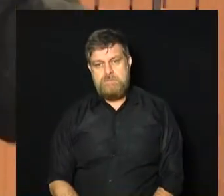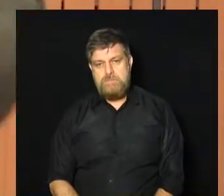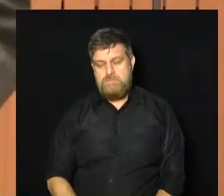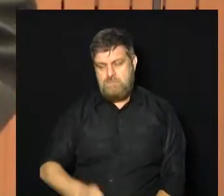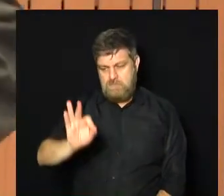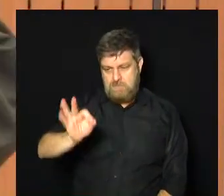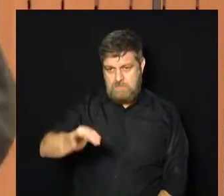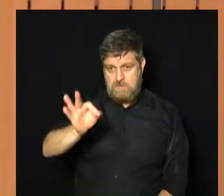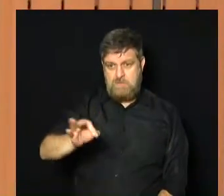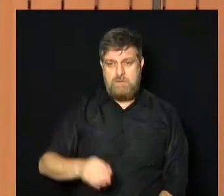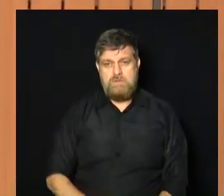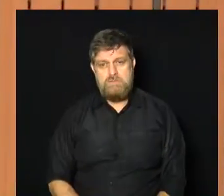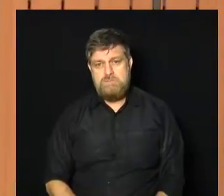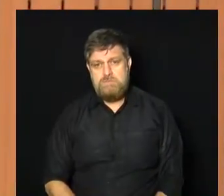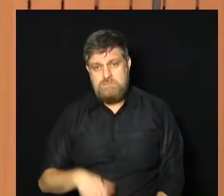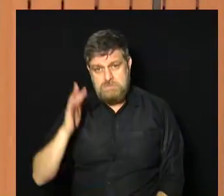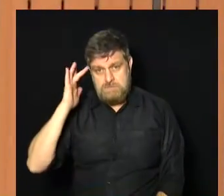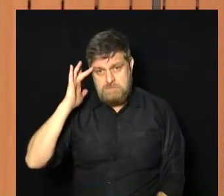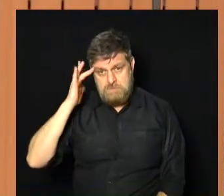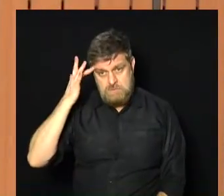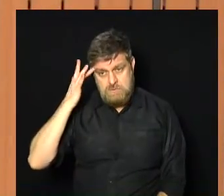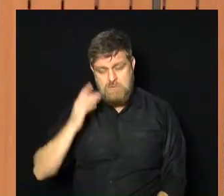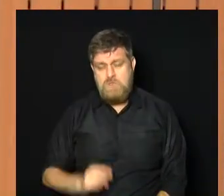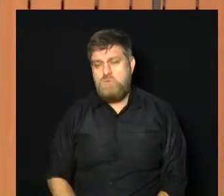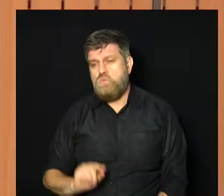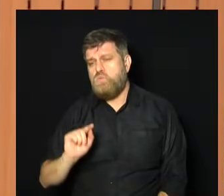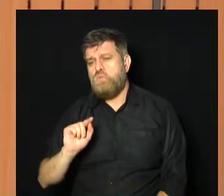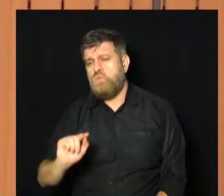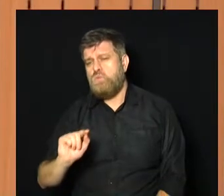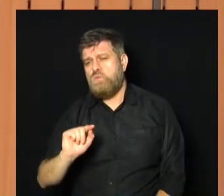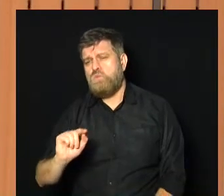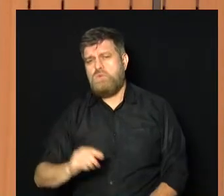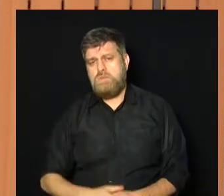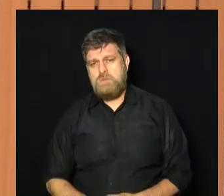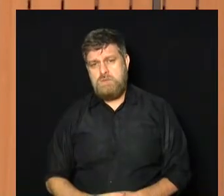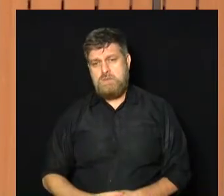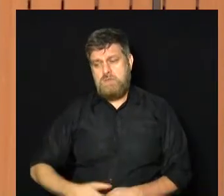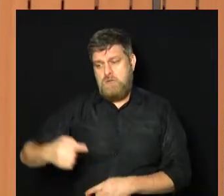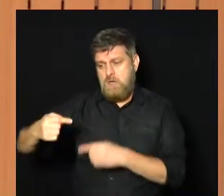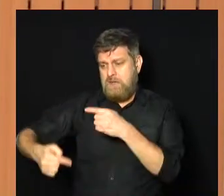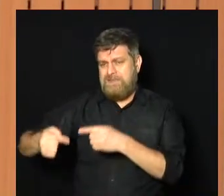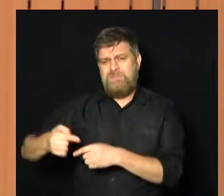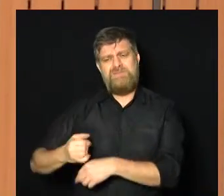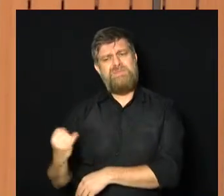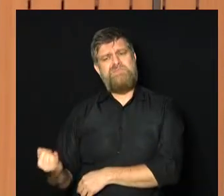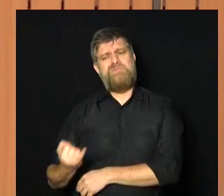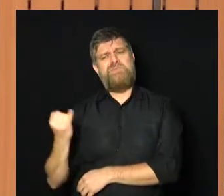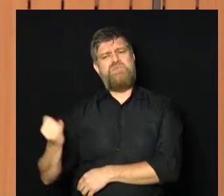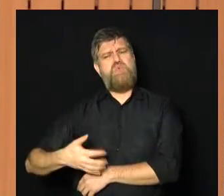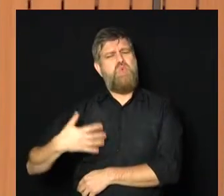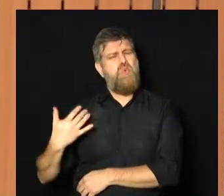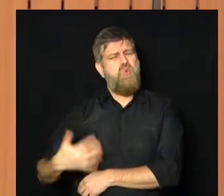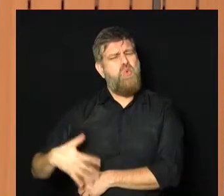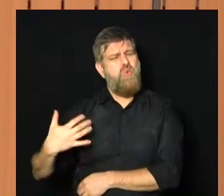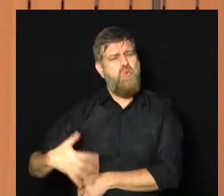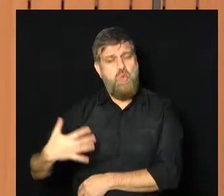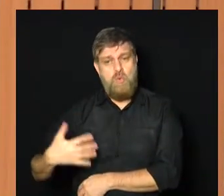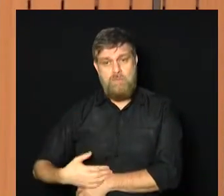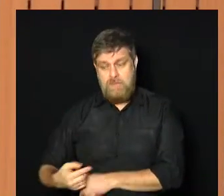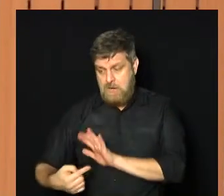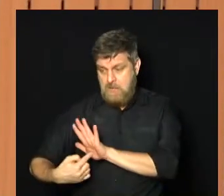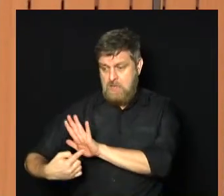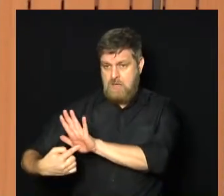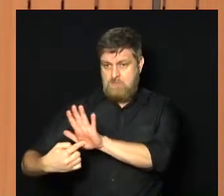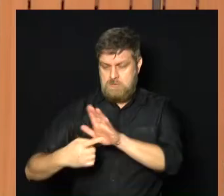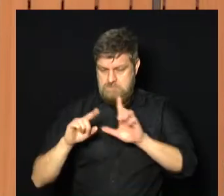Perfeito. Então, gente, eu acho que é um pouco isso. Acho que o debate foi muito importante para dar visibilidade